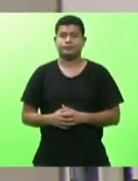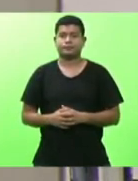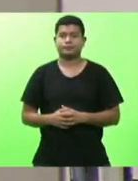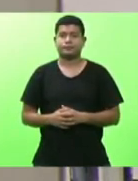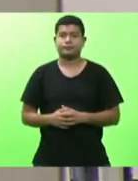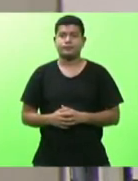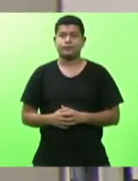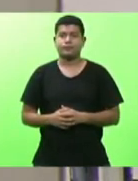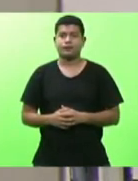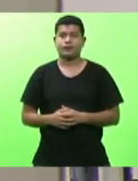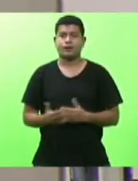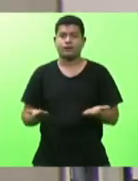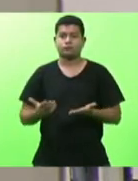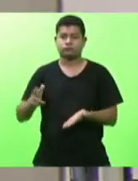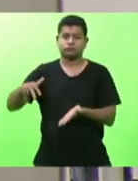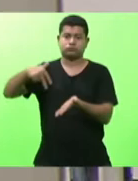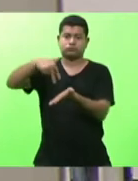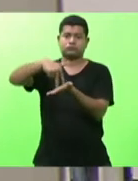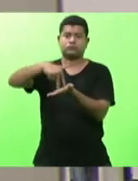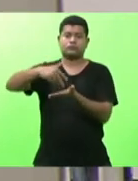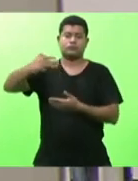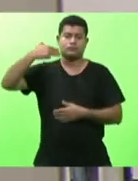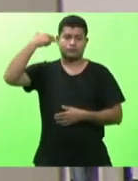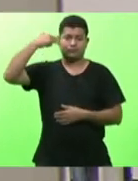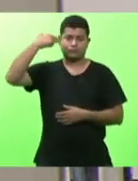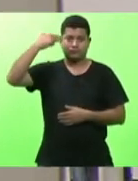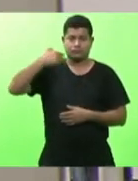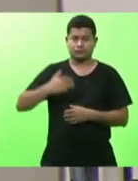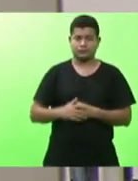fará uso da palavra deputado Marcio Machado